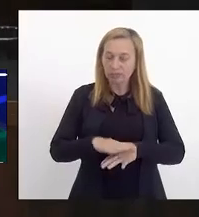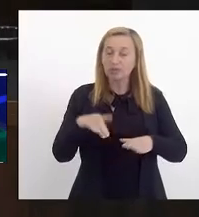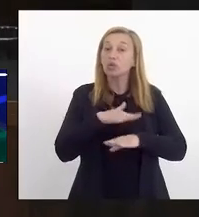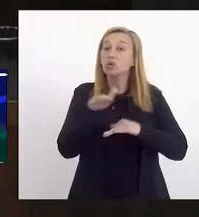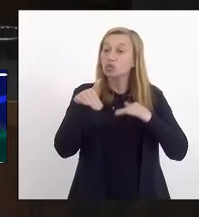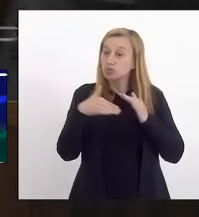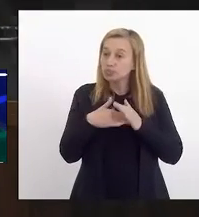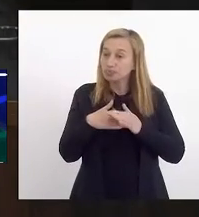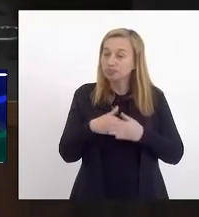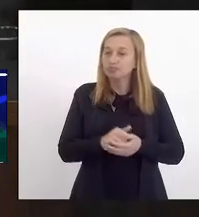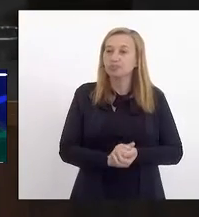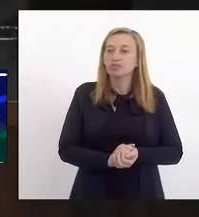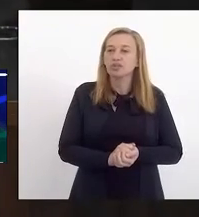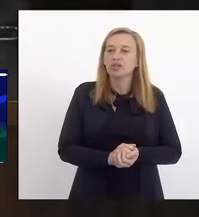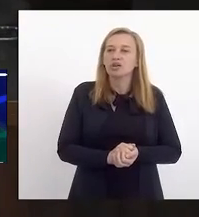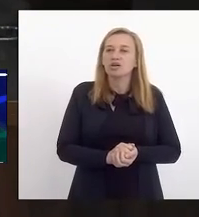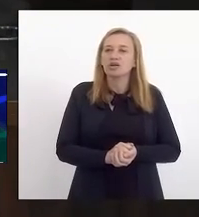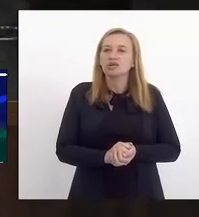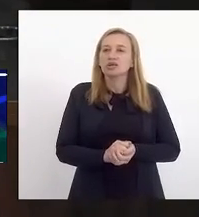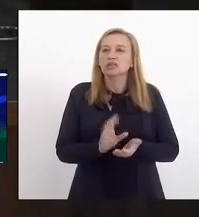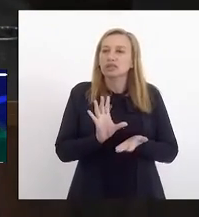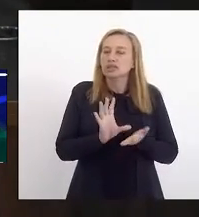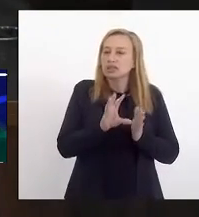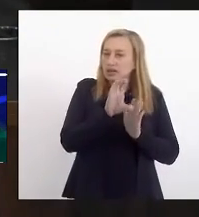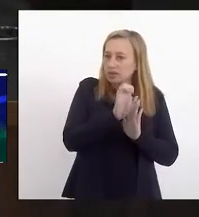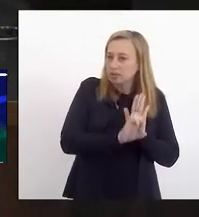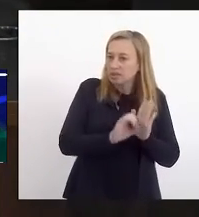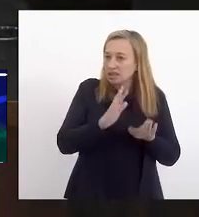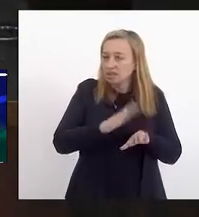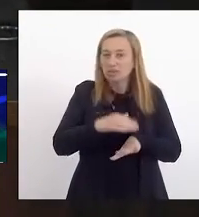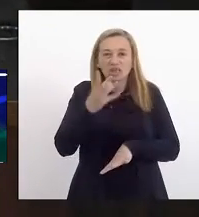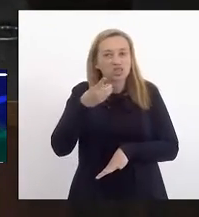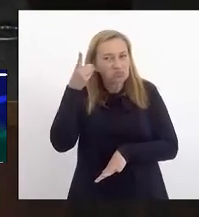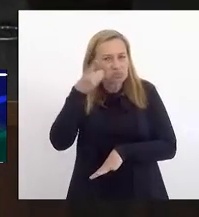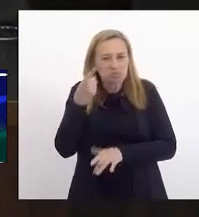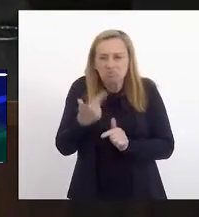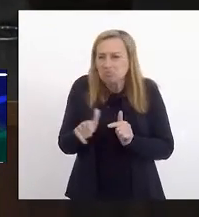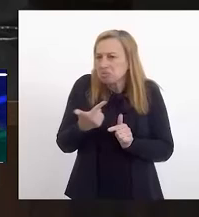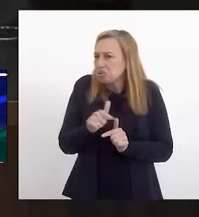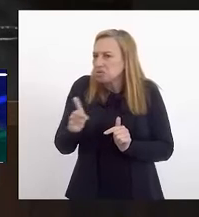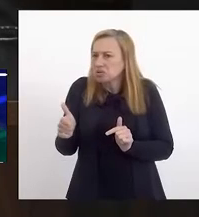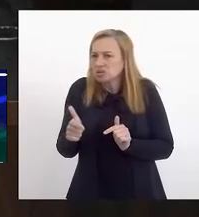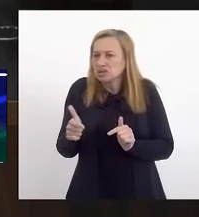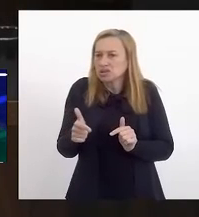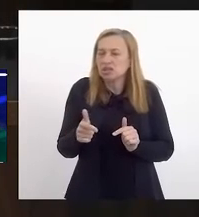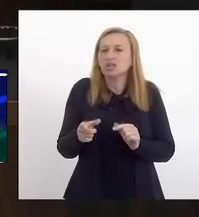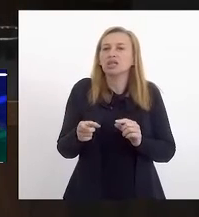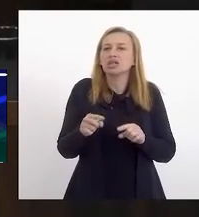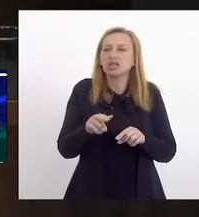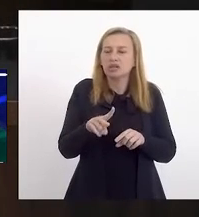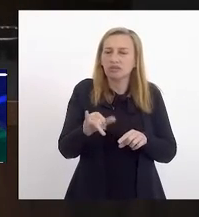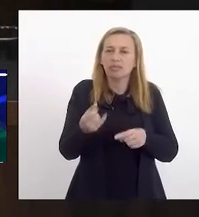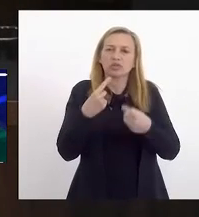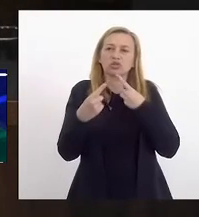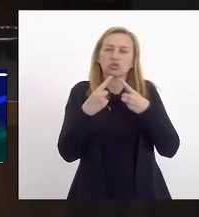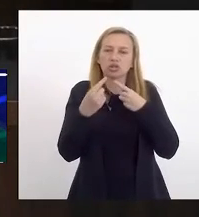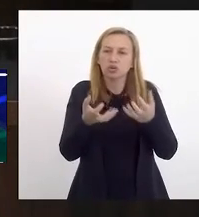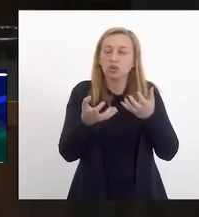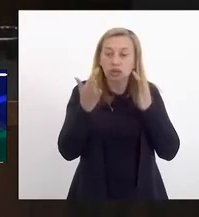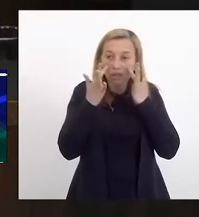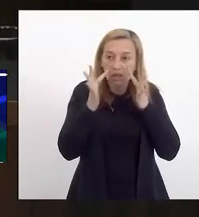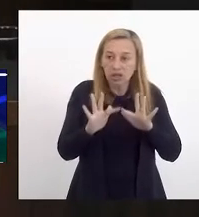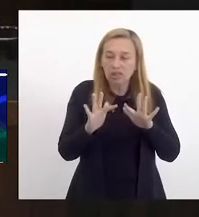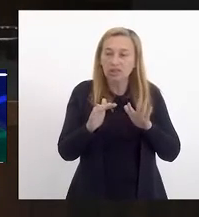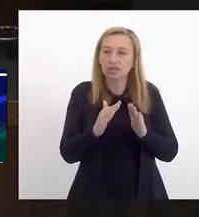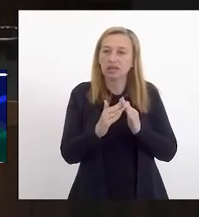todos. Como tem emenda de mais deputados, não tem problema. Isso aí é uma coisa que cabe discussão. Inclusive, eu queria alertar